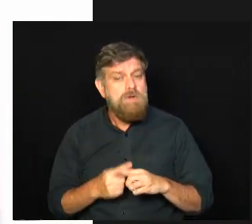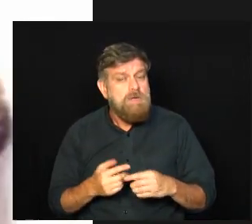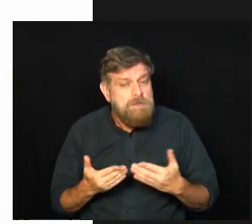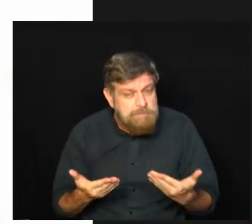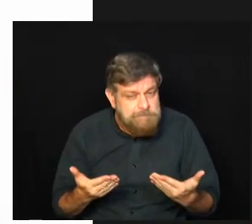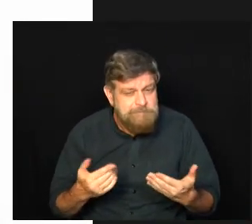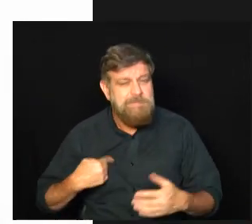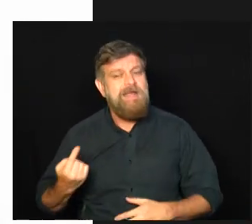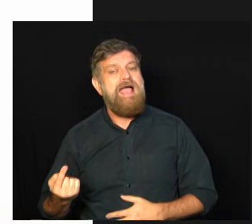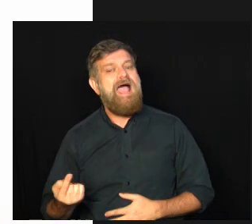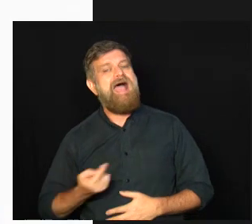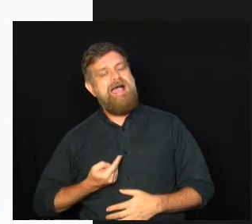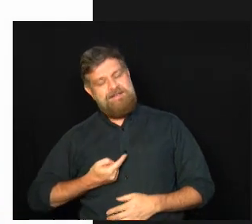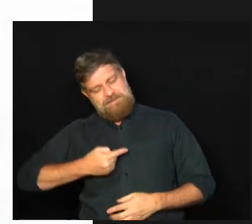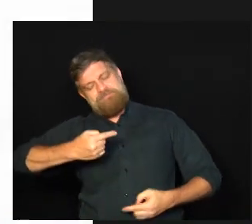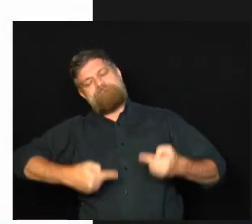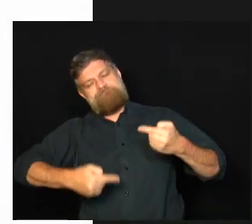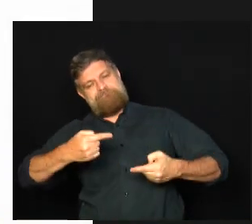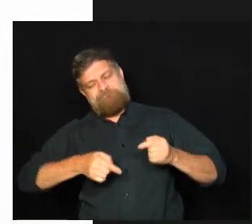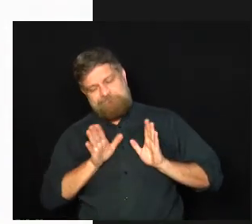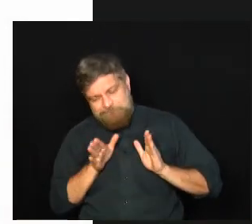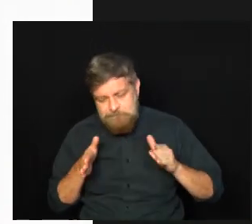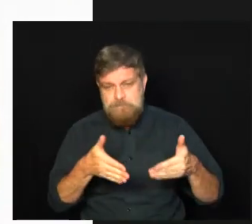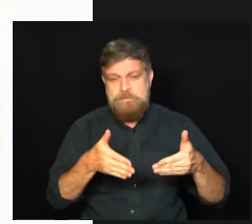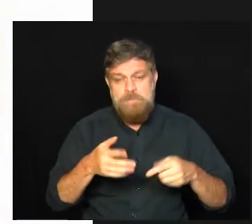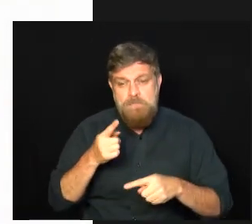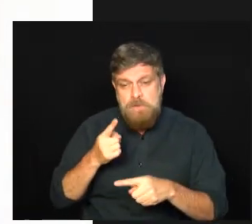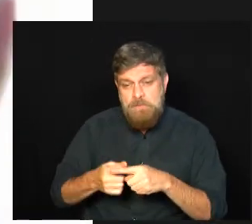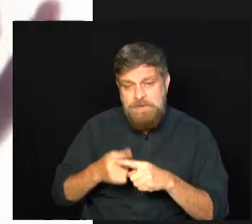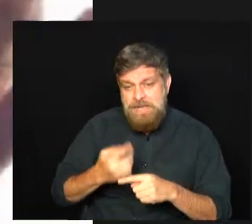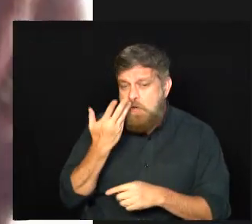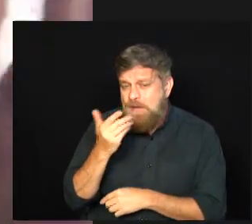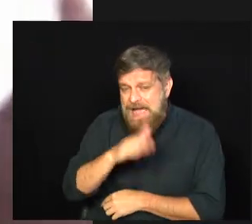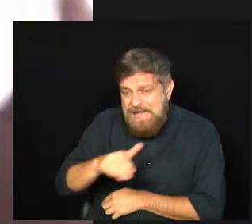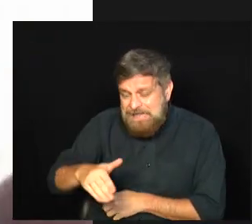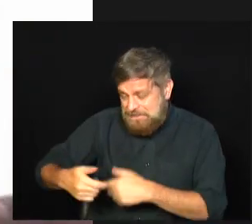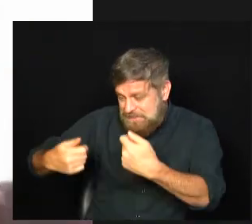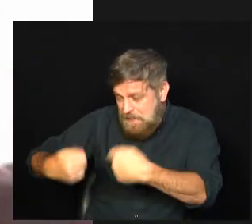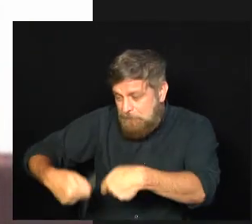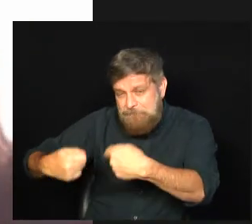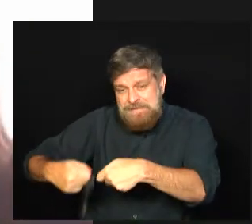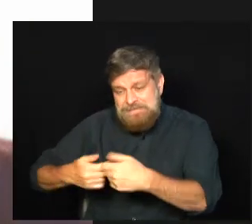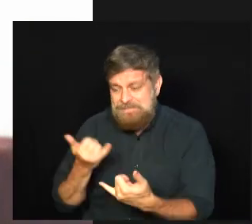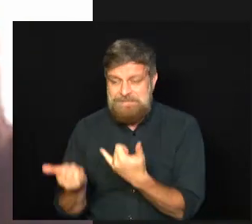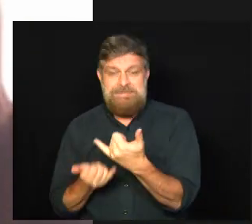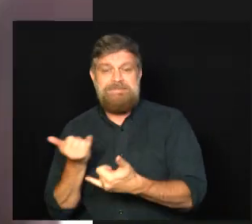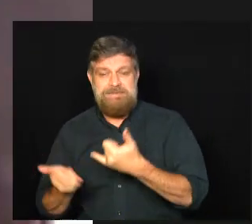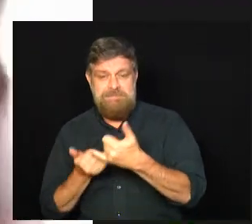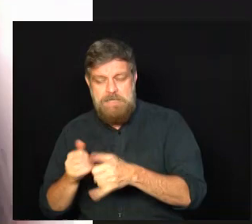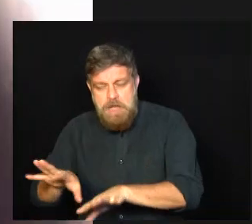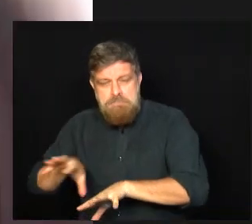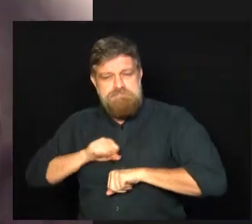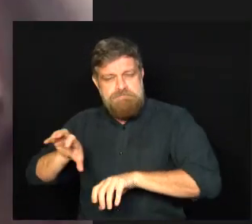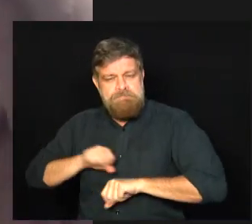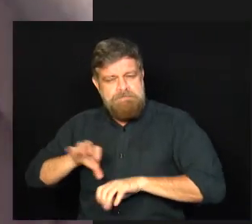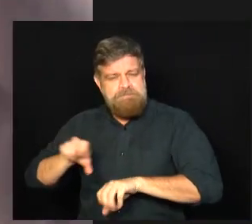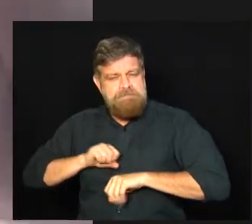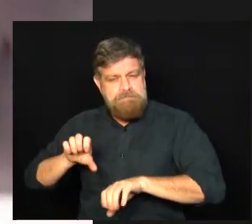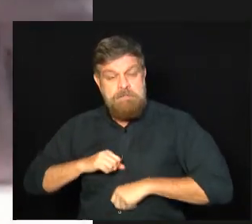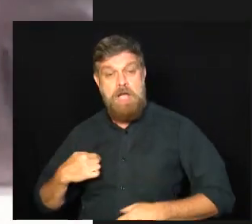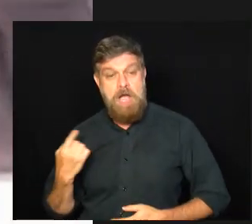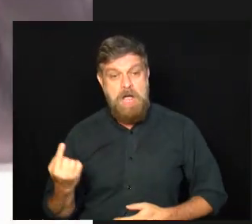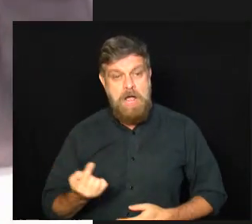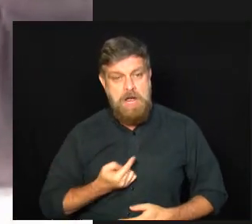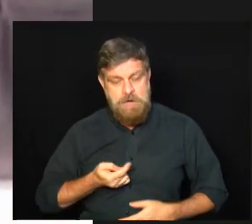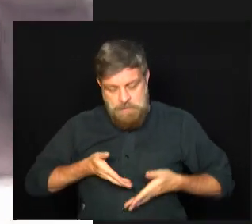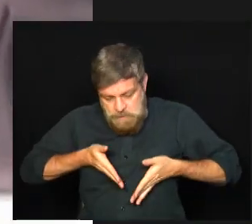é que nós vamos discutir. Porque quando a criança precisa brincar, nós nascemos